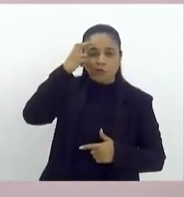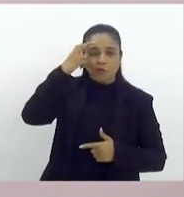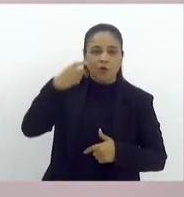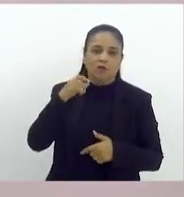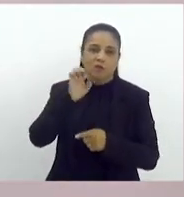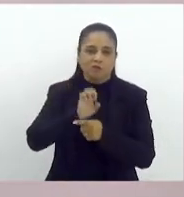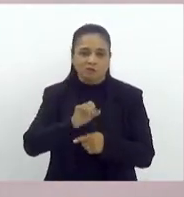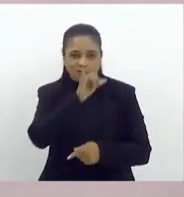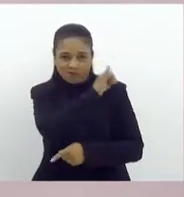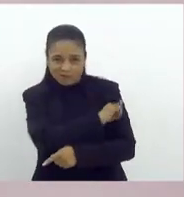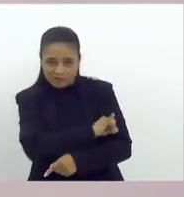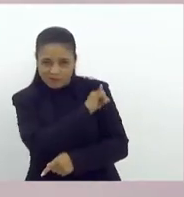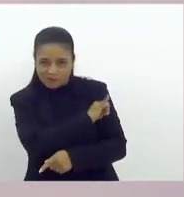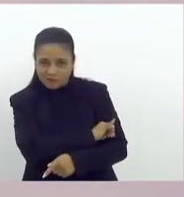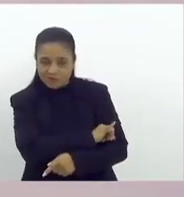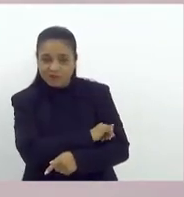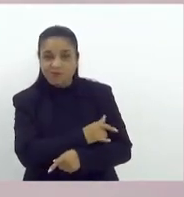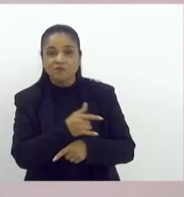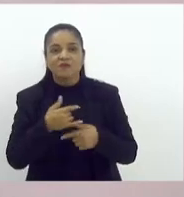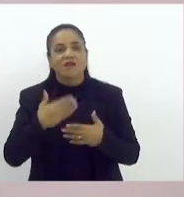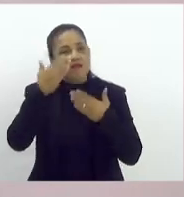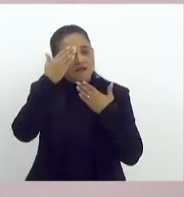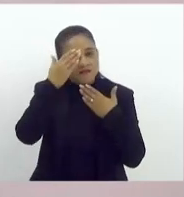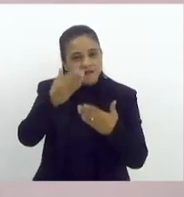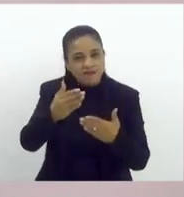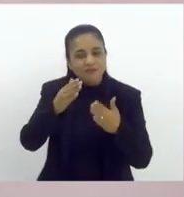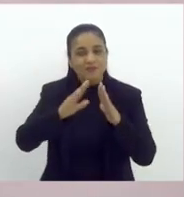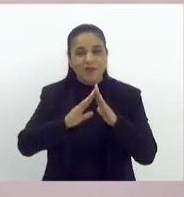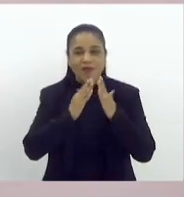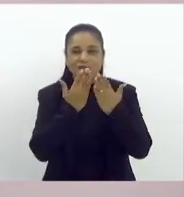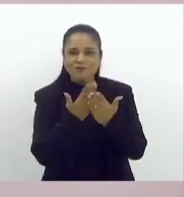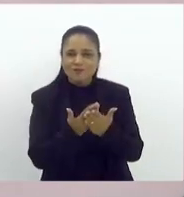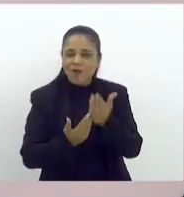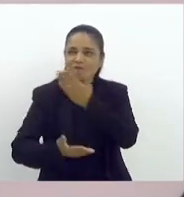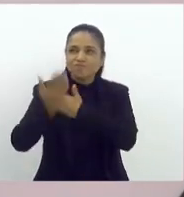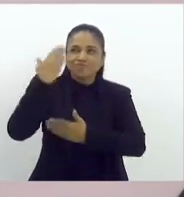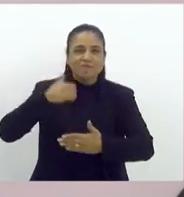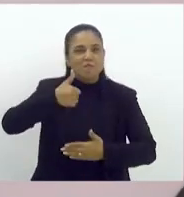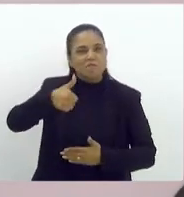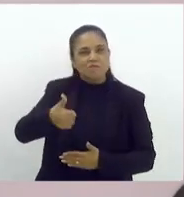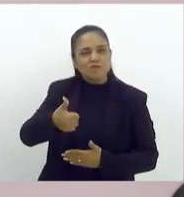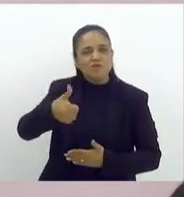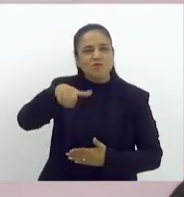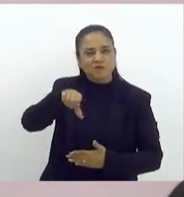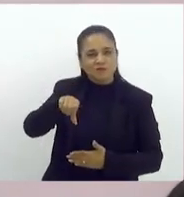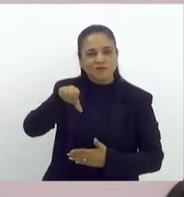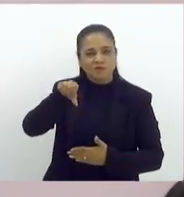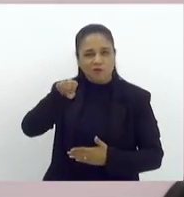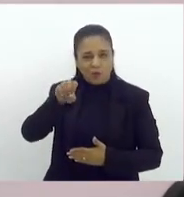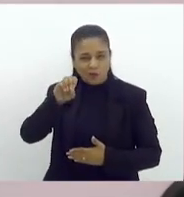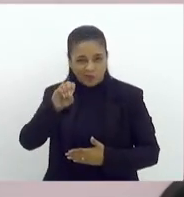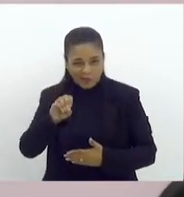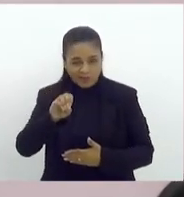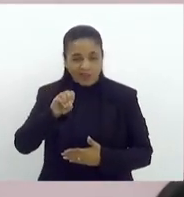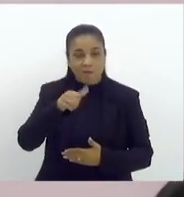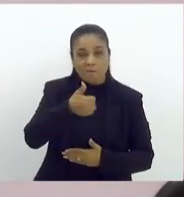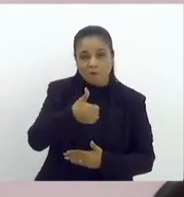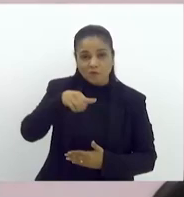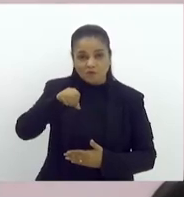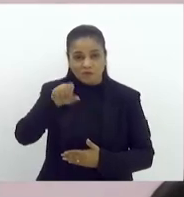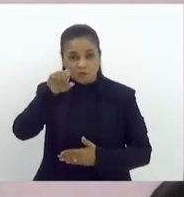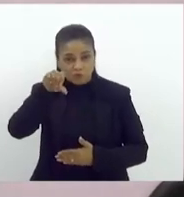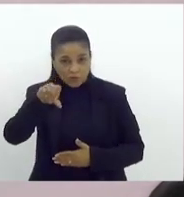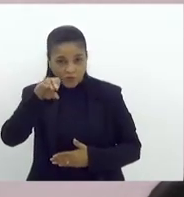Rio de Janeiro agradeço a velha escola que na década de 80 e 90 desbravou o